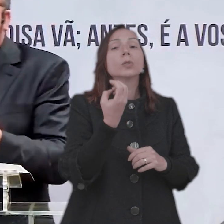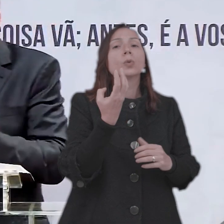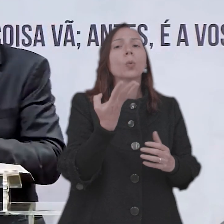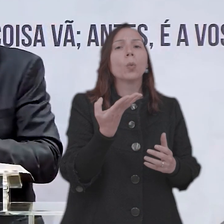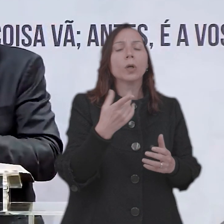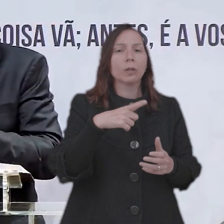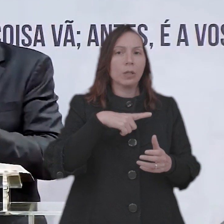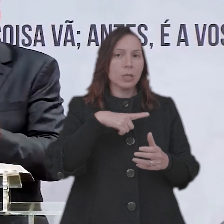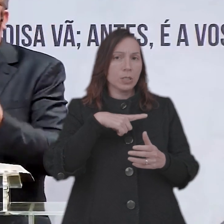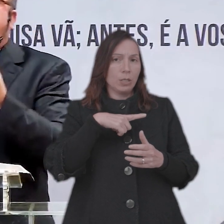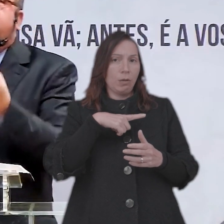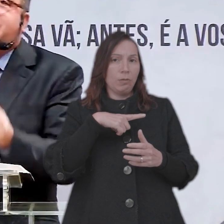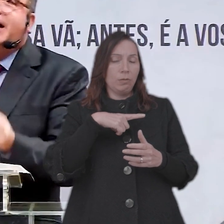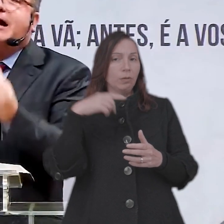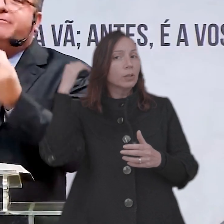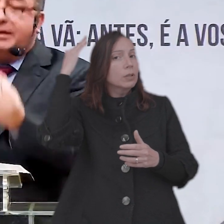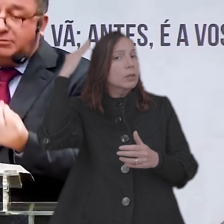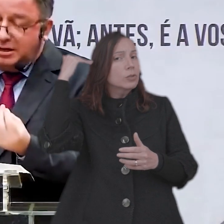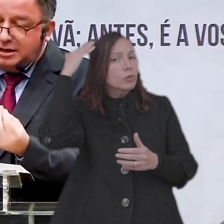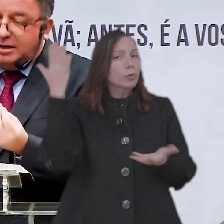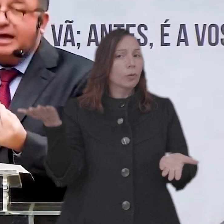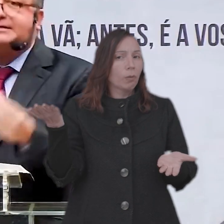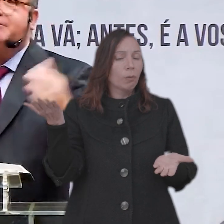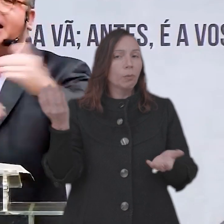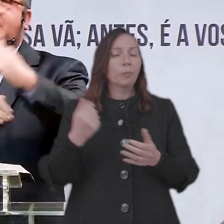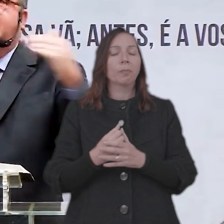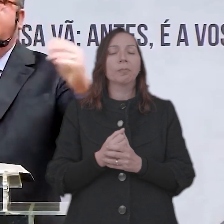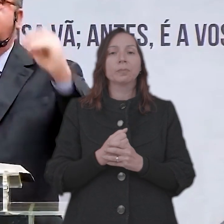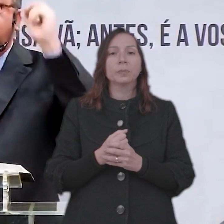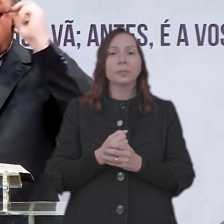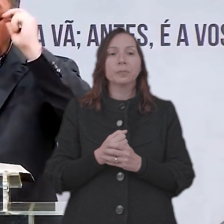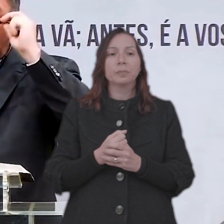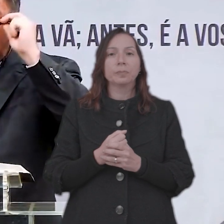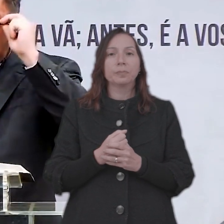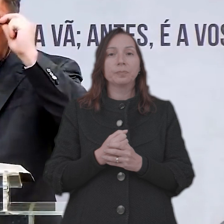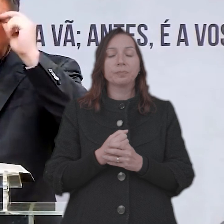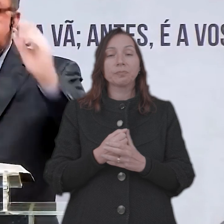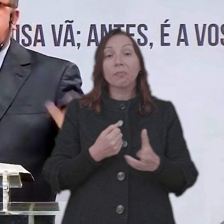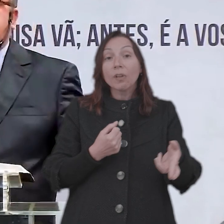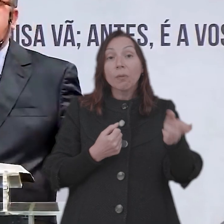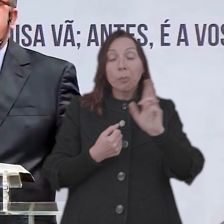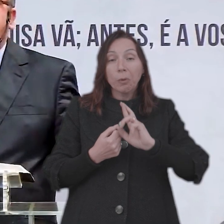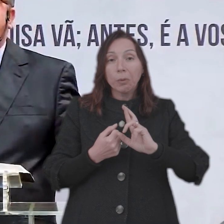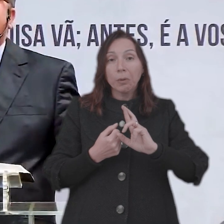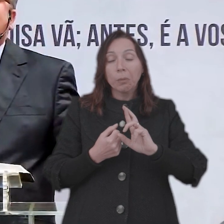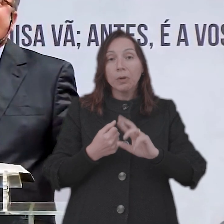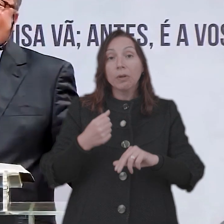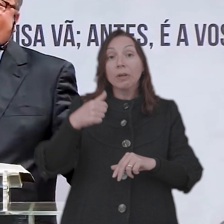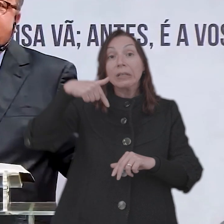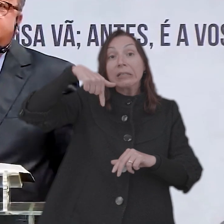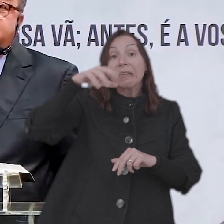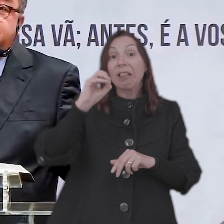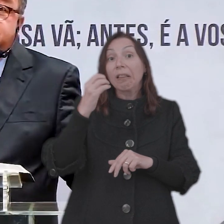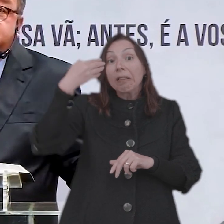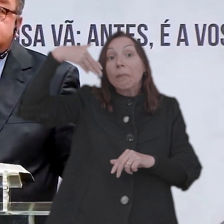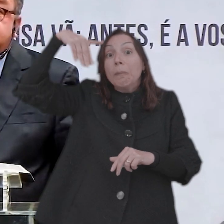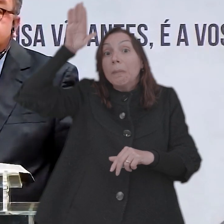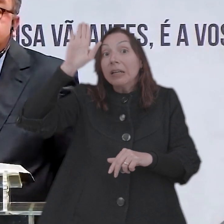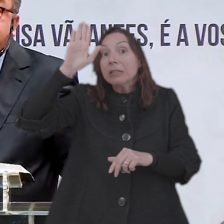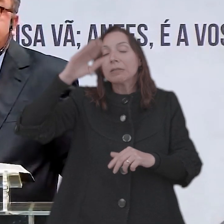Quantas cores de tintura para cabelo essa marca tem? Ela diz, mais de 70.